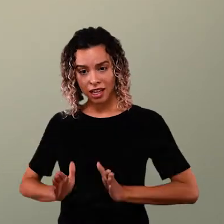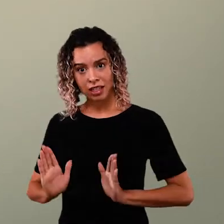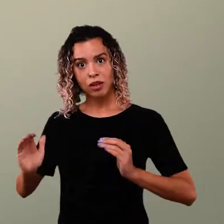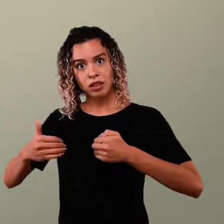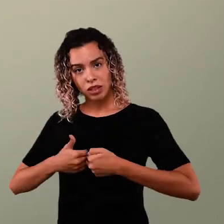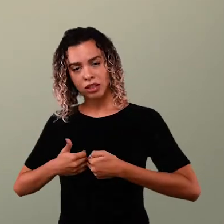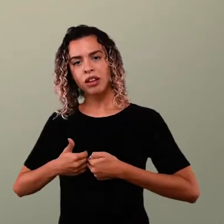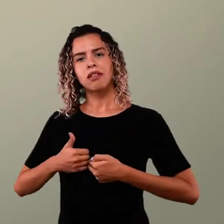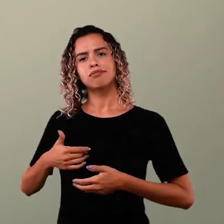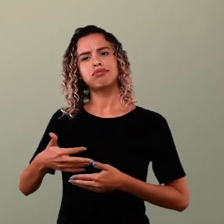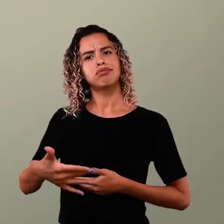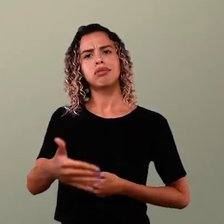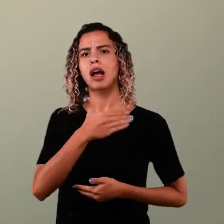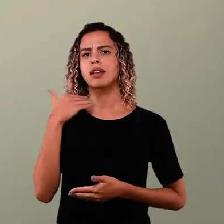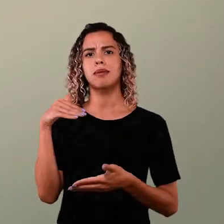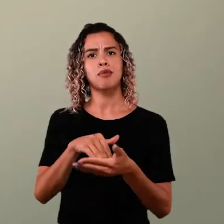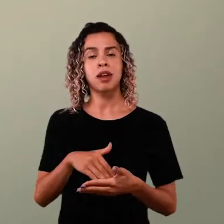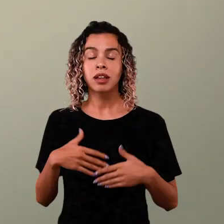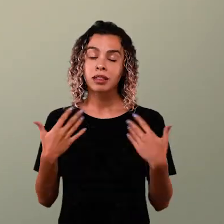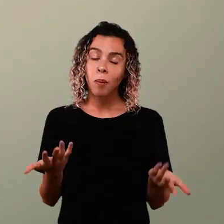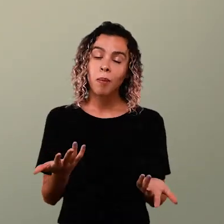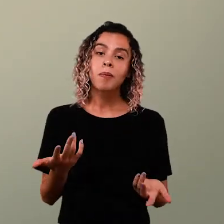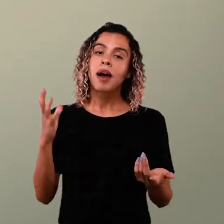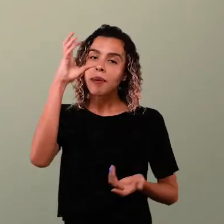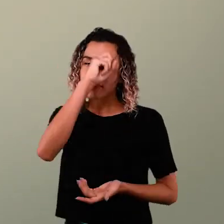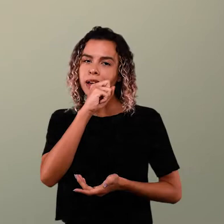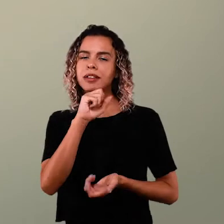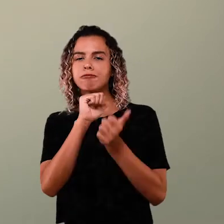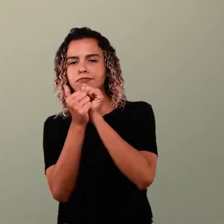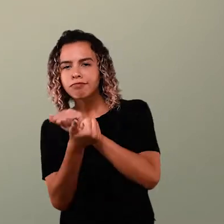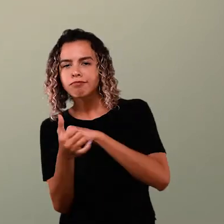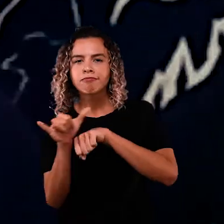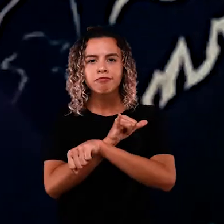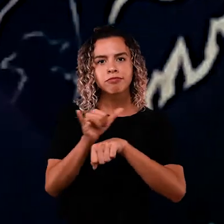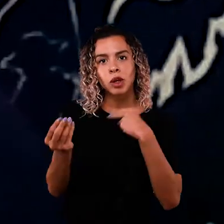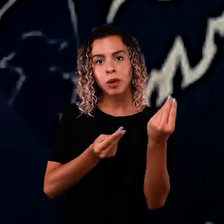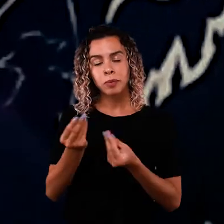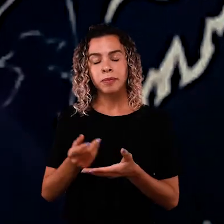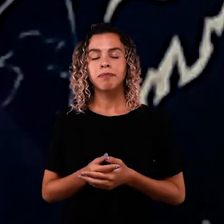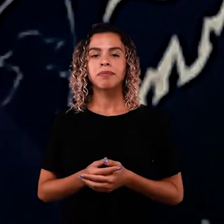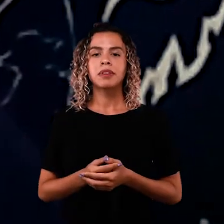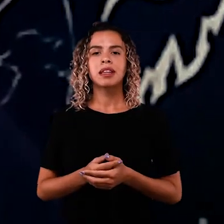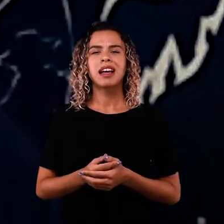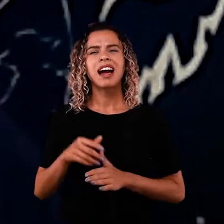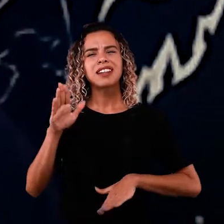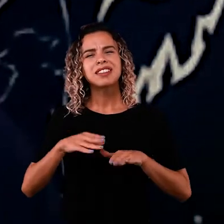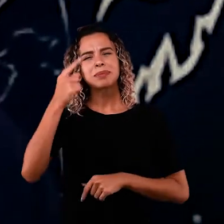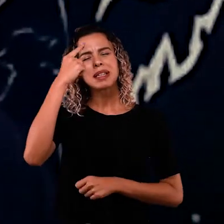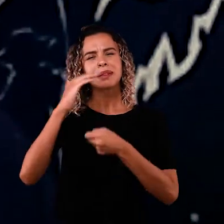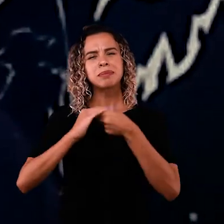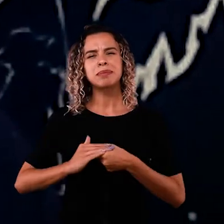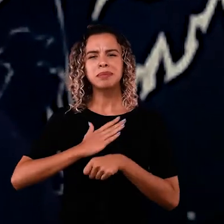nasce autista e morre autista. Porque a gente aprende a lidar com as dificuldades. E acaba sendo uma visão